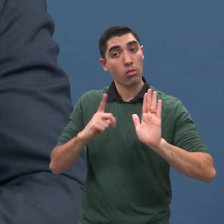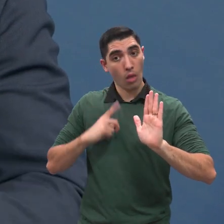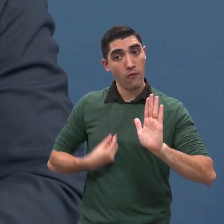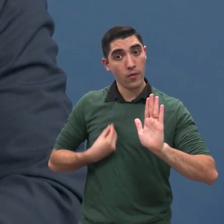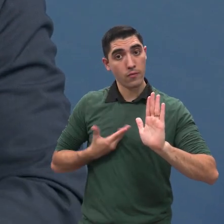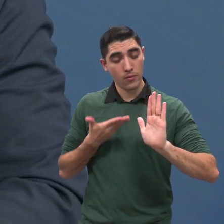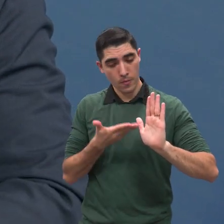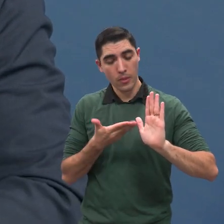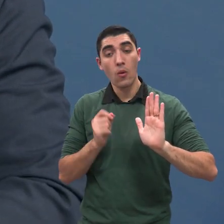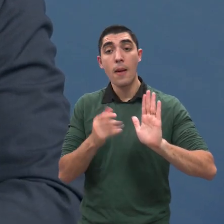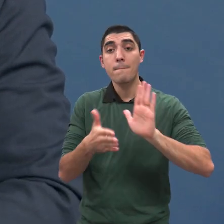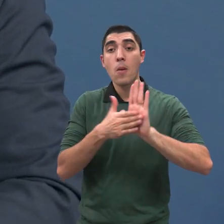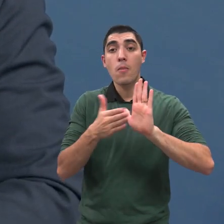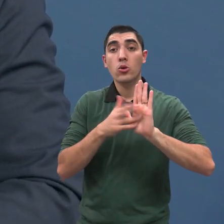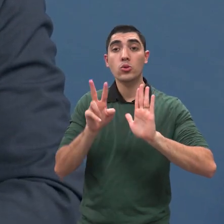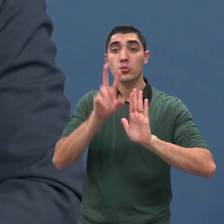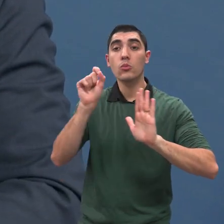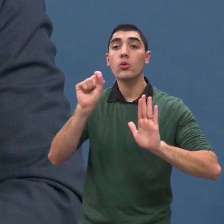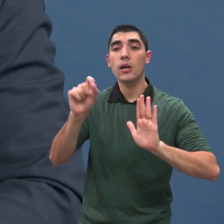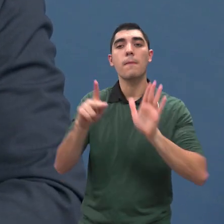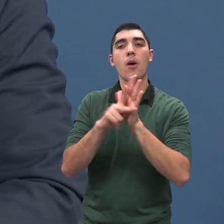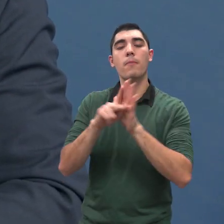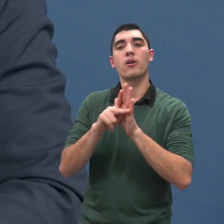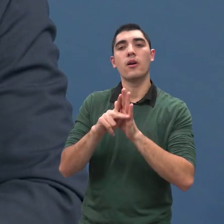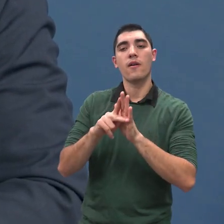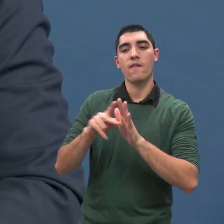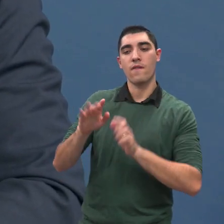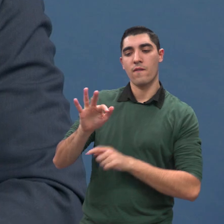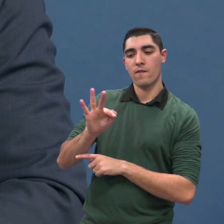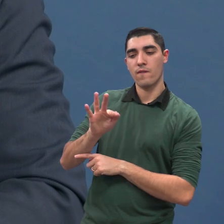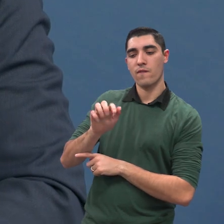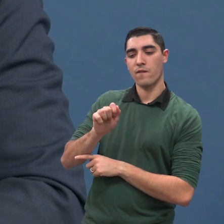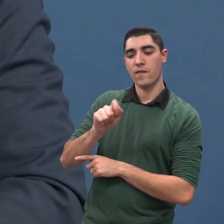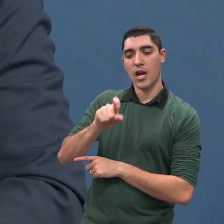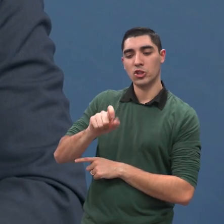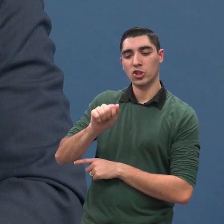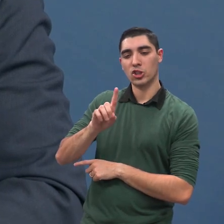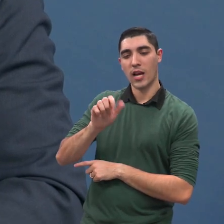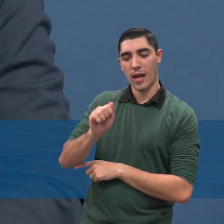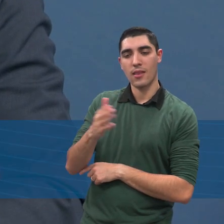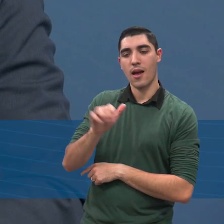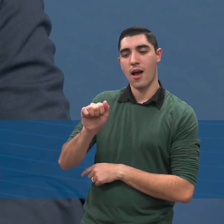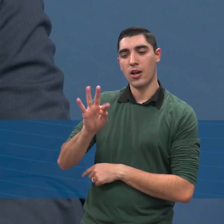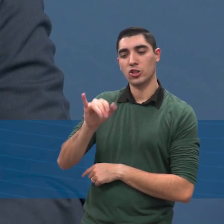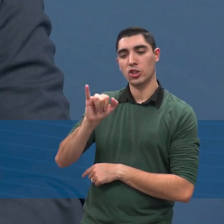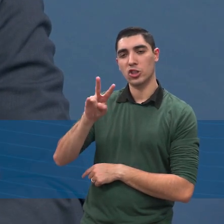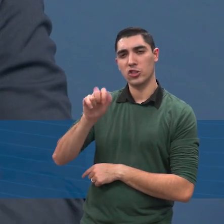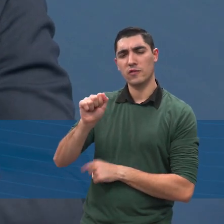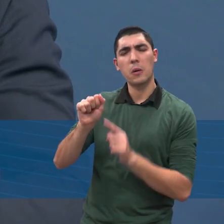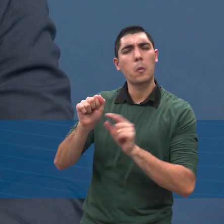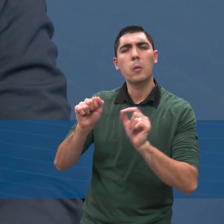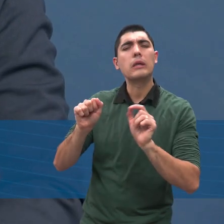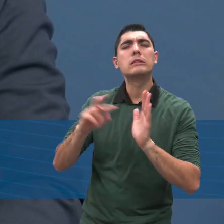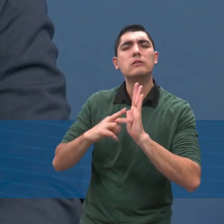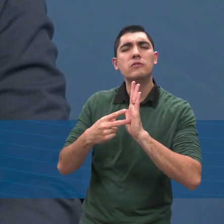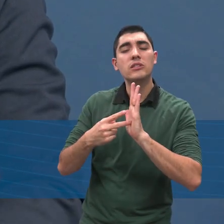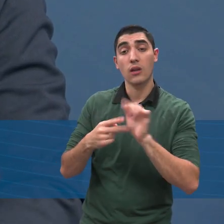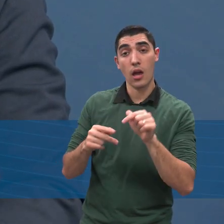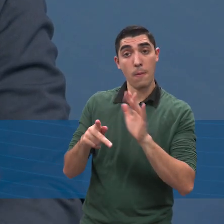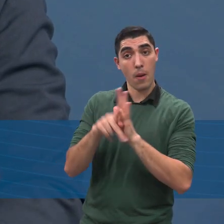ativa, né, está em vigência, é a questão chama fachada ativa. E o que é a fachada ativa? Você tem um